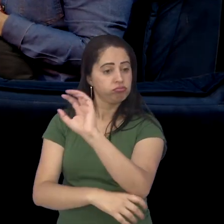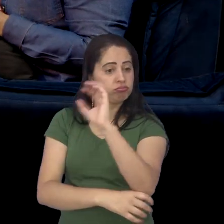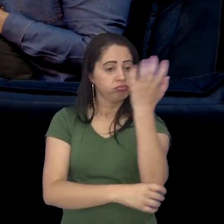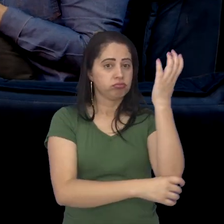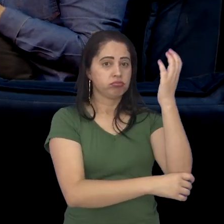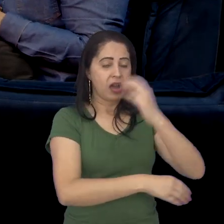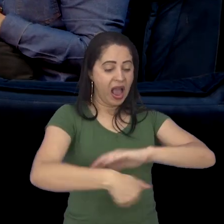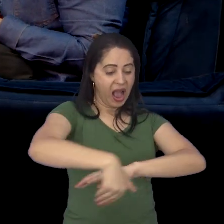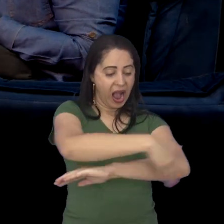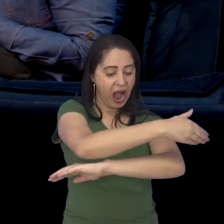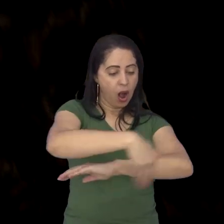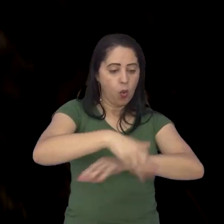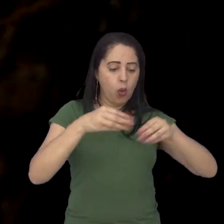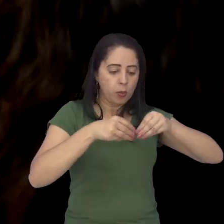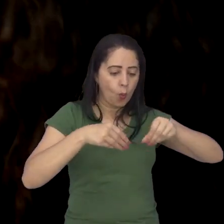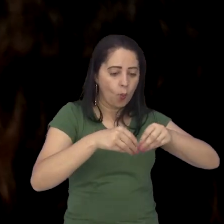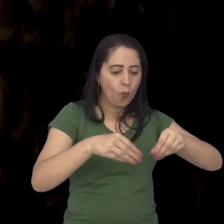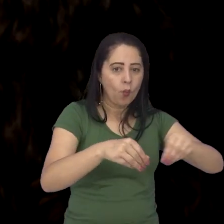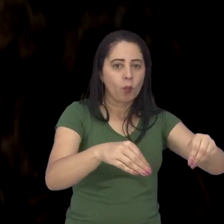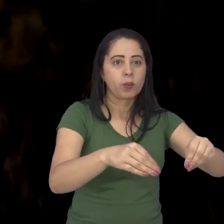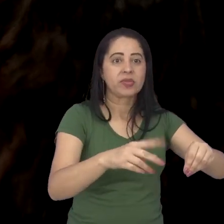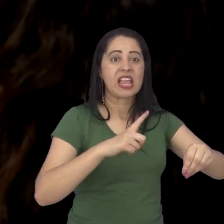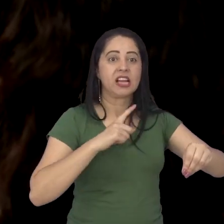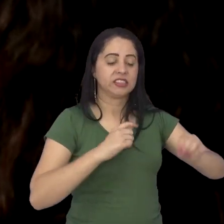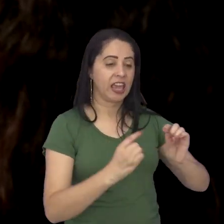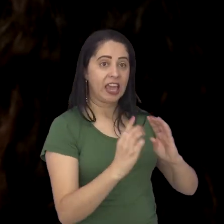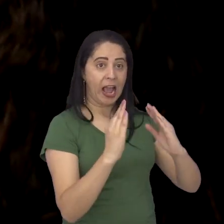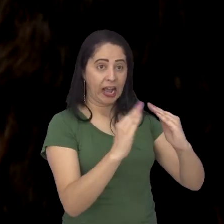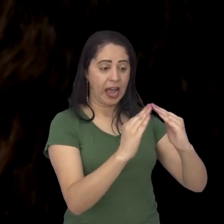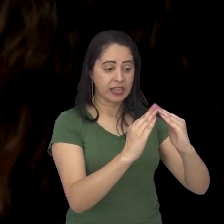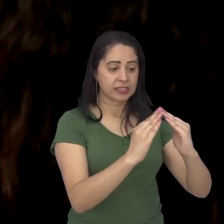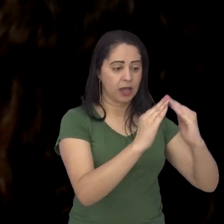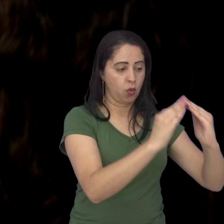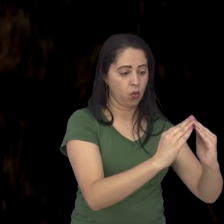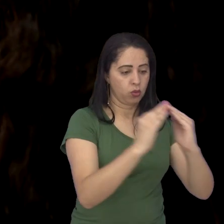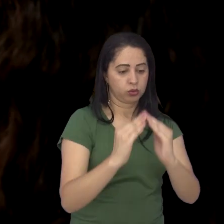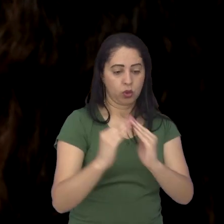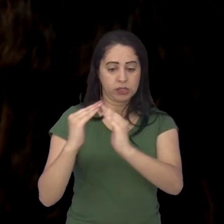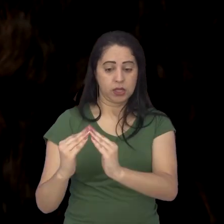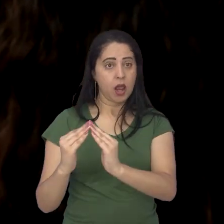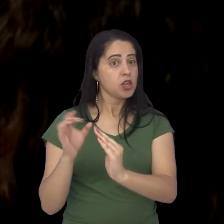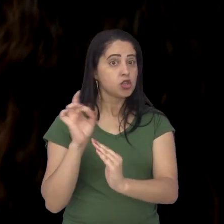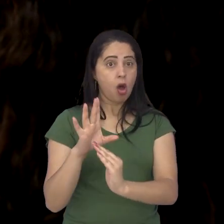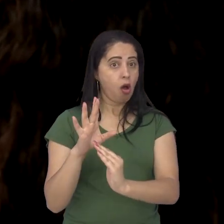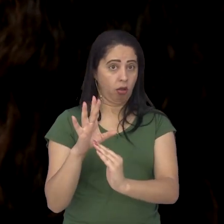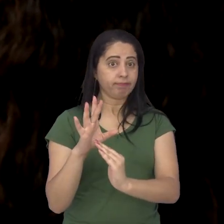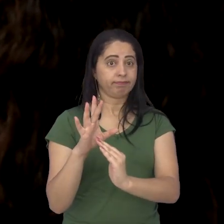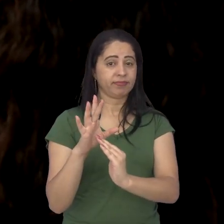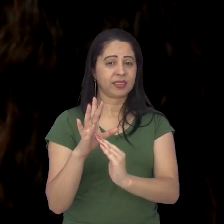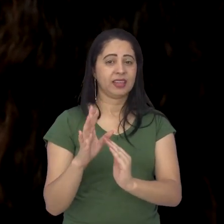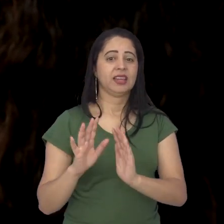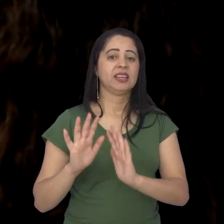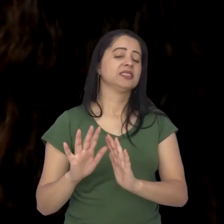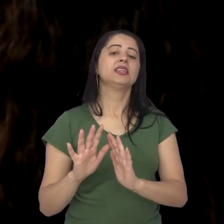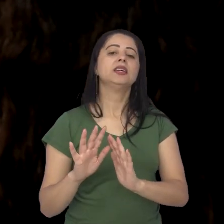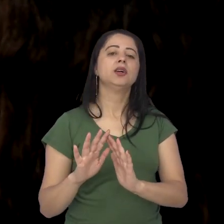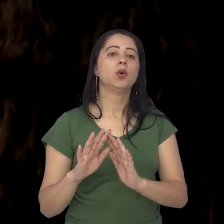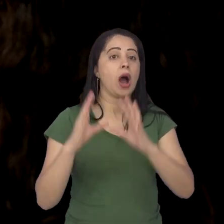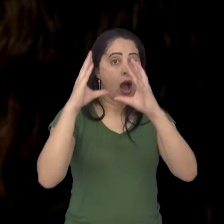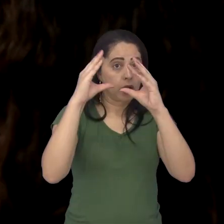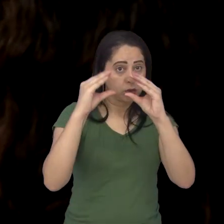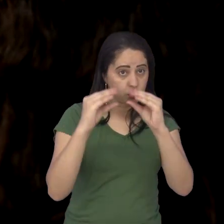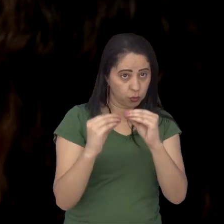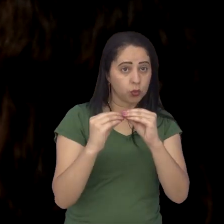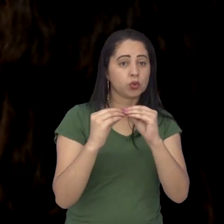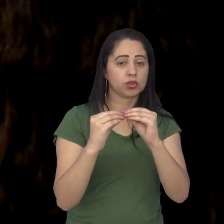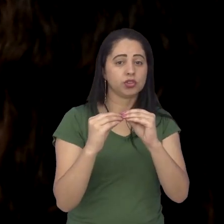tinha nada. Foi o caso dos meus pais. Tinham 3 casas naquele bairro só, da minha mãe mais 2. E para sair à